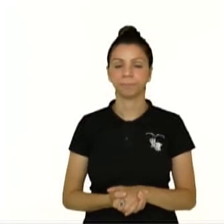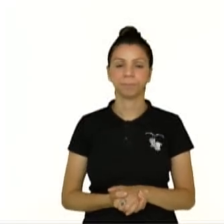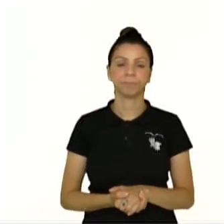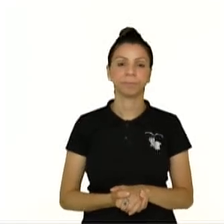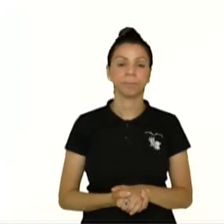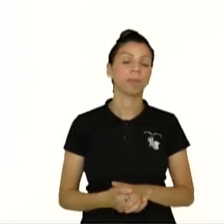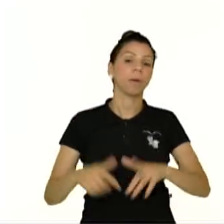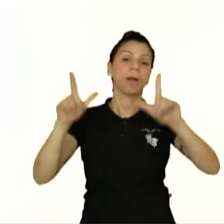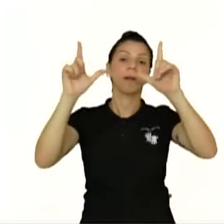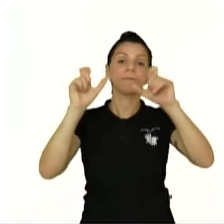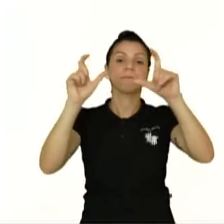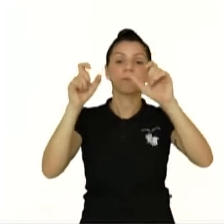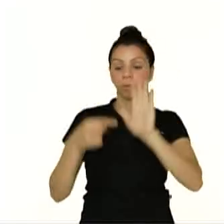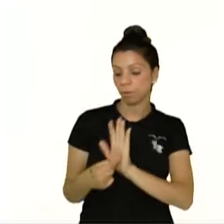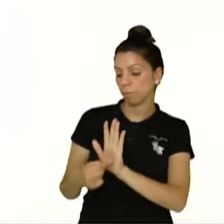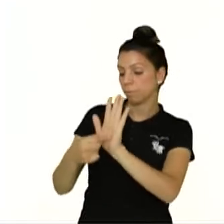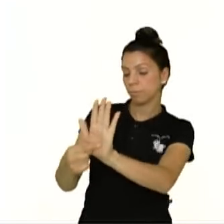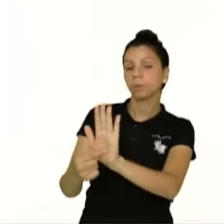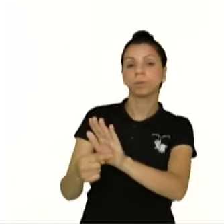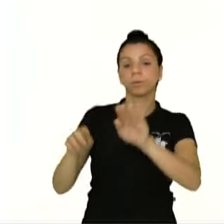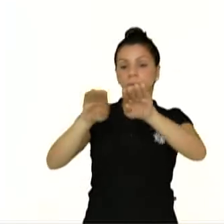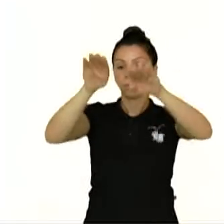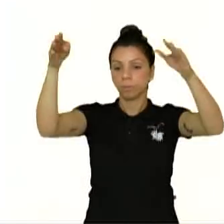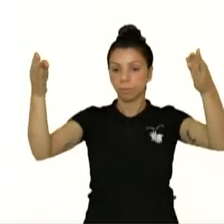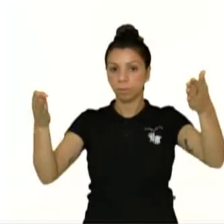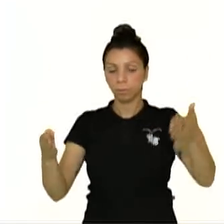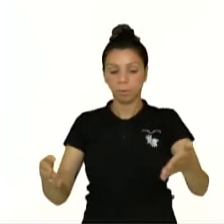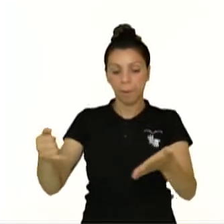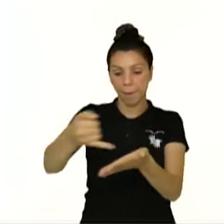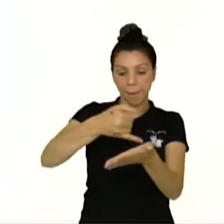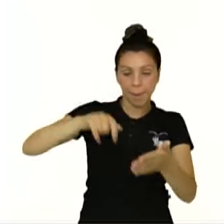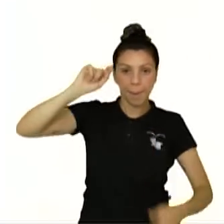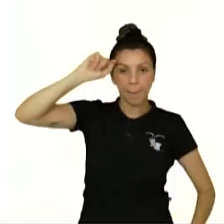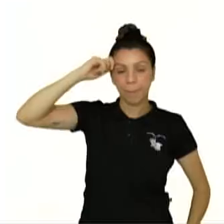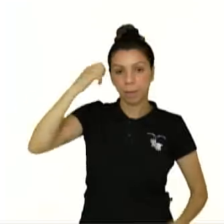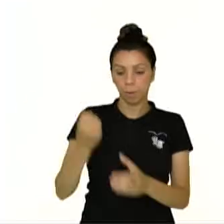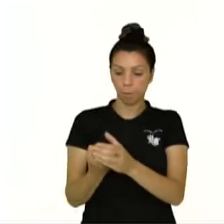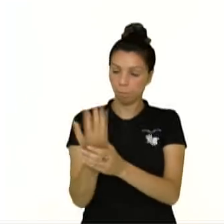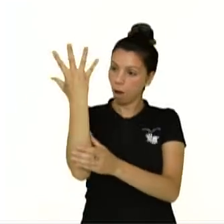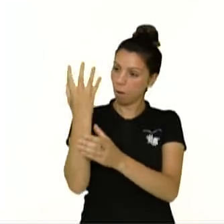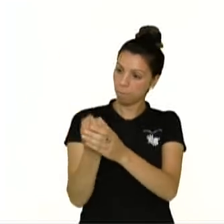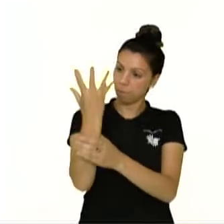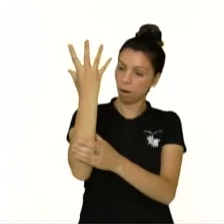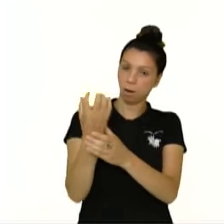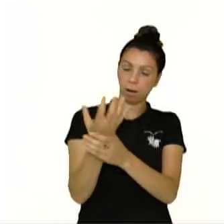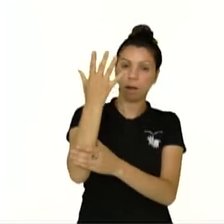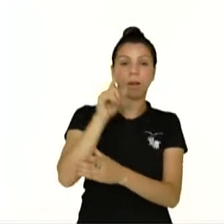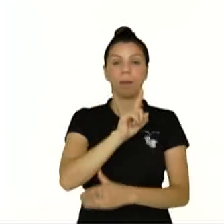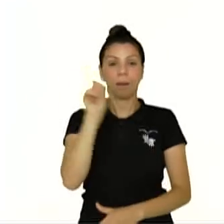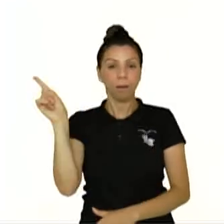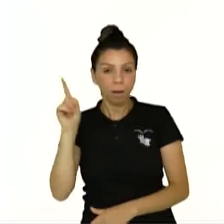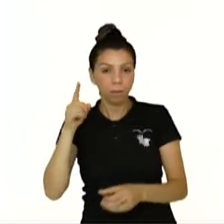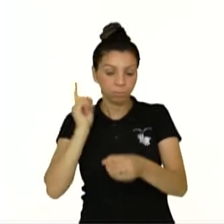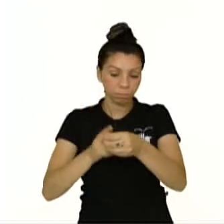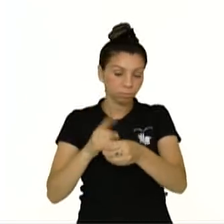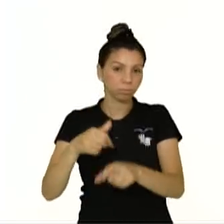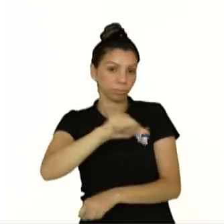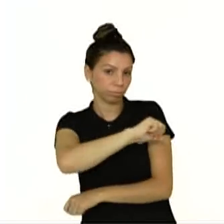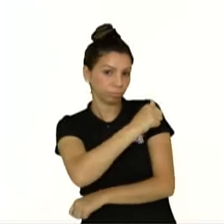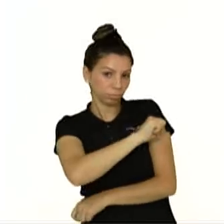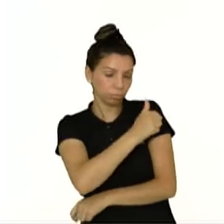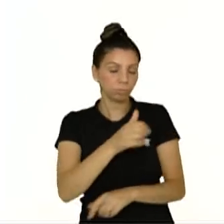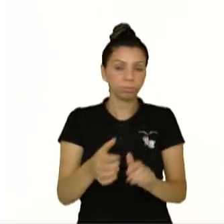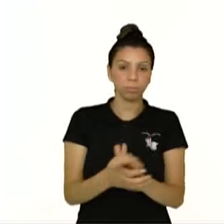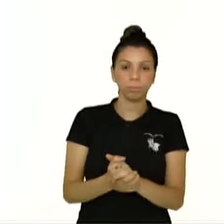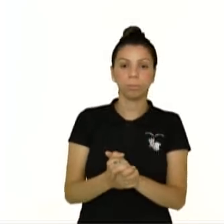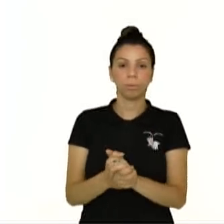a foto apresenta a plataforma de petróleo Angra dos Reis, localizada no Rio de Janeiro. O petróleo, que